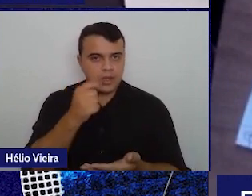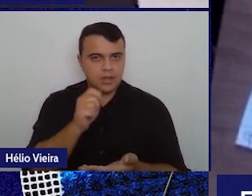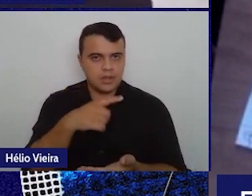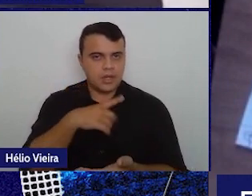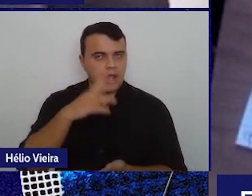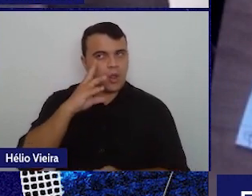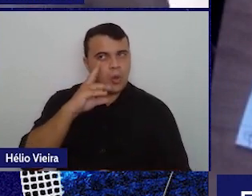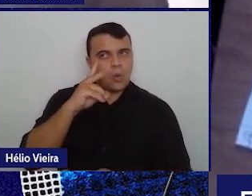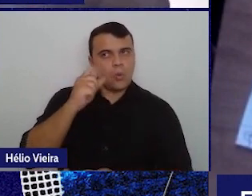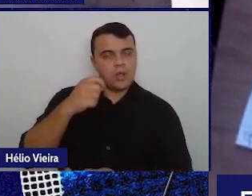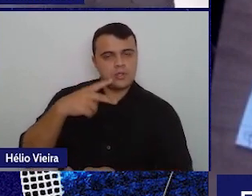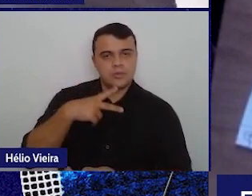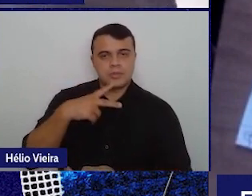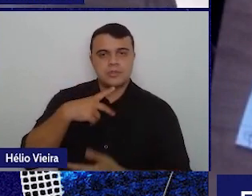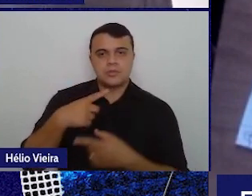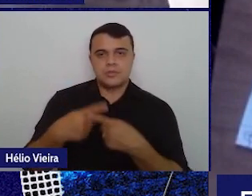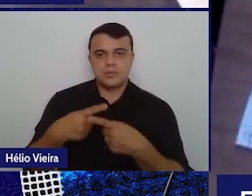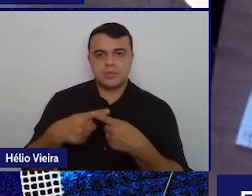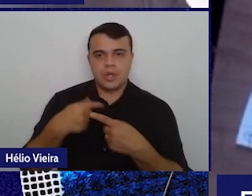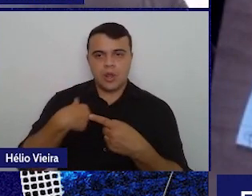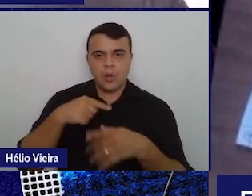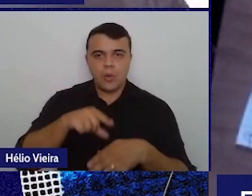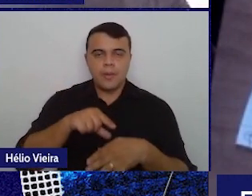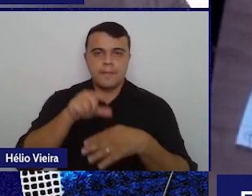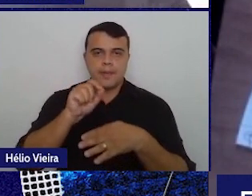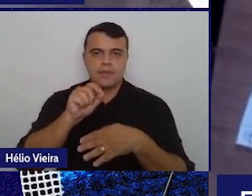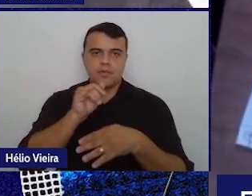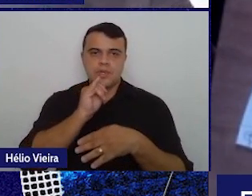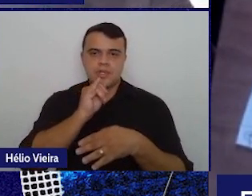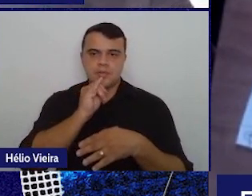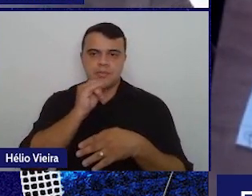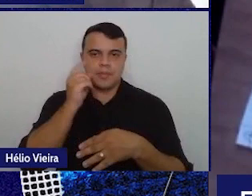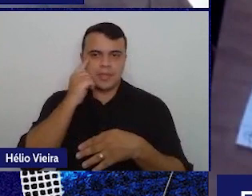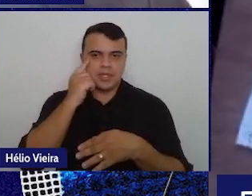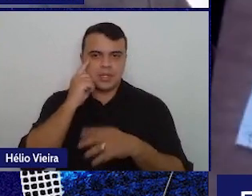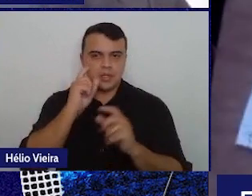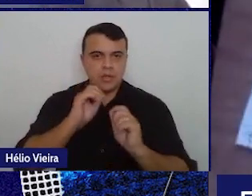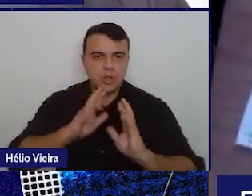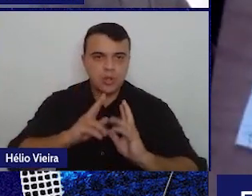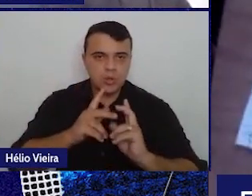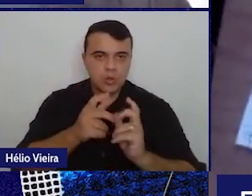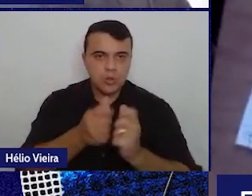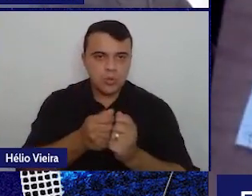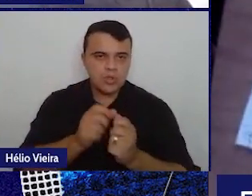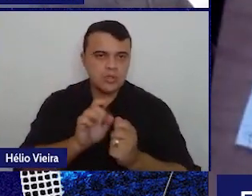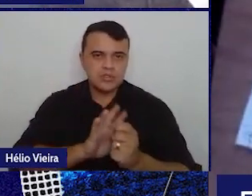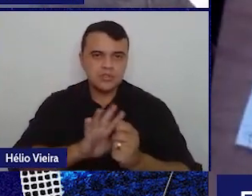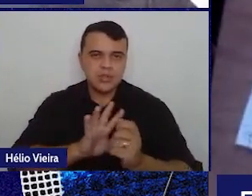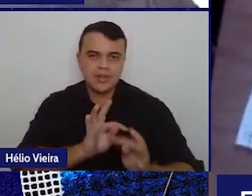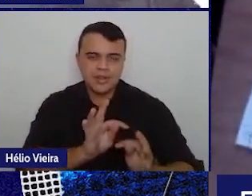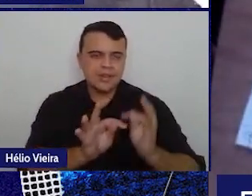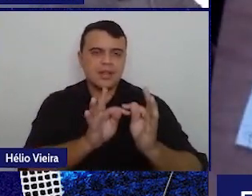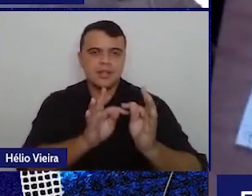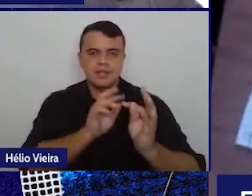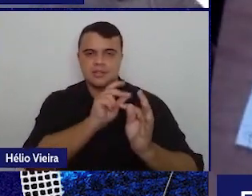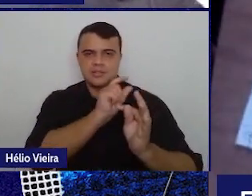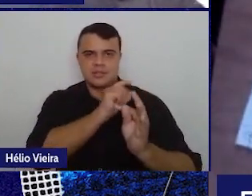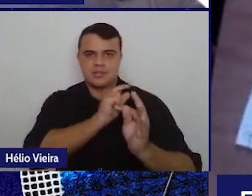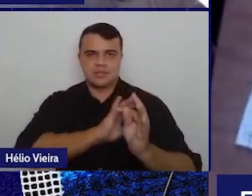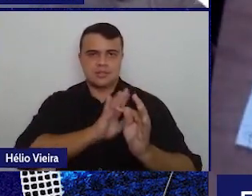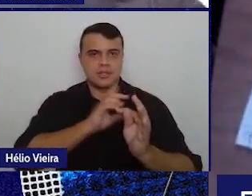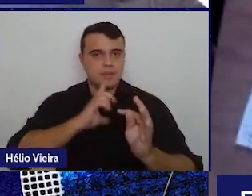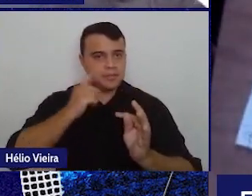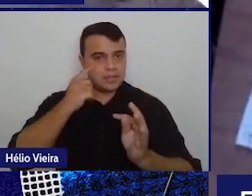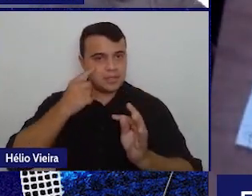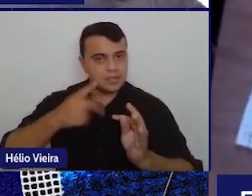eu particularmente, eu prefiro, como a gente está pensando nisso daqui, não como a técnica tradicionalmente, a gente está pensando em